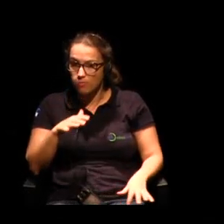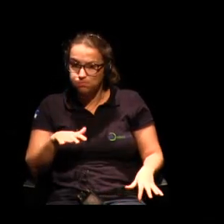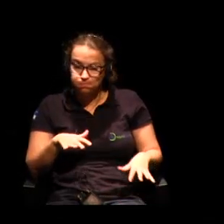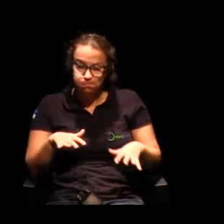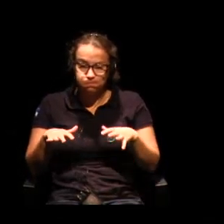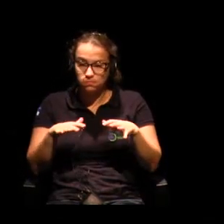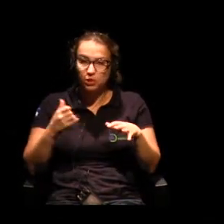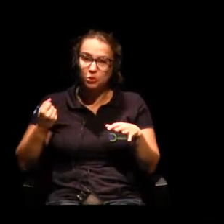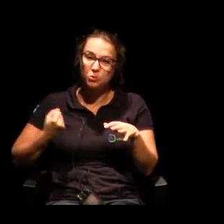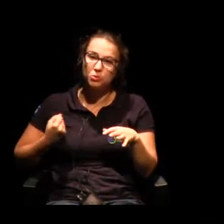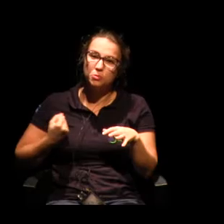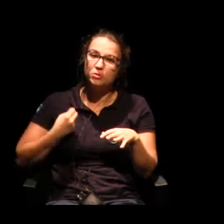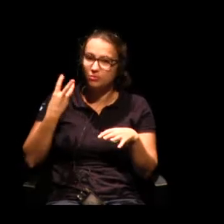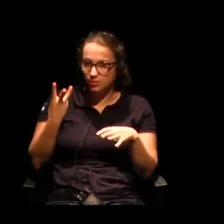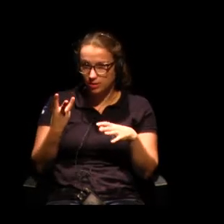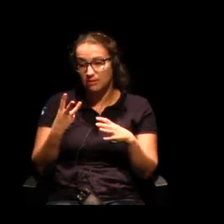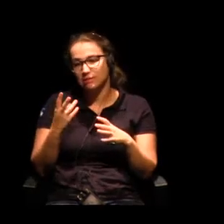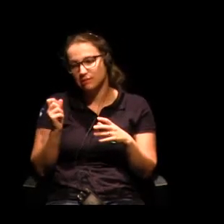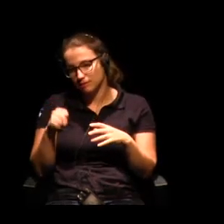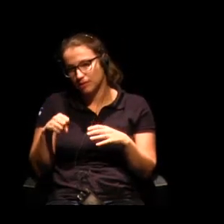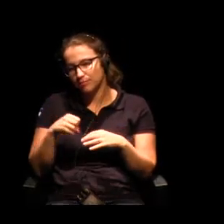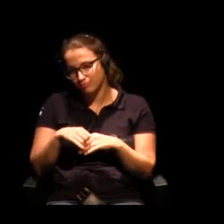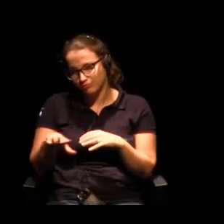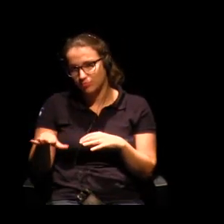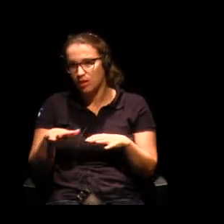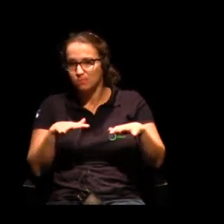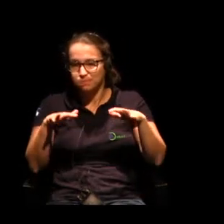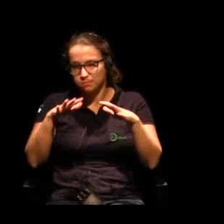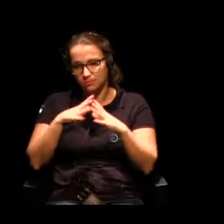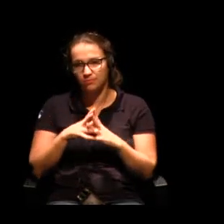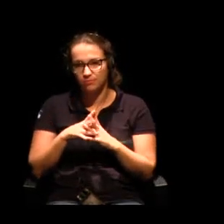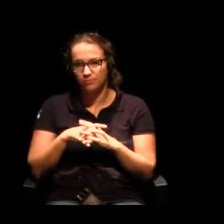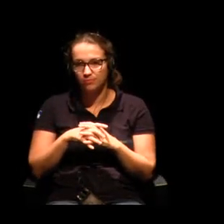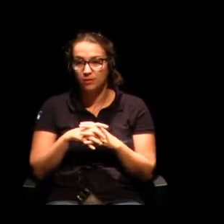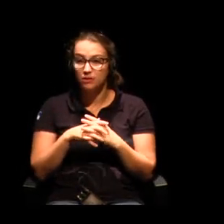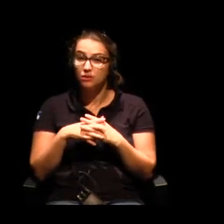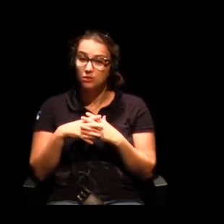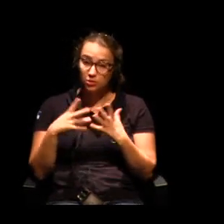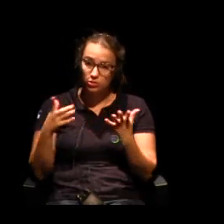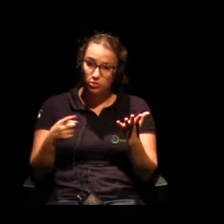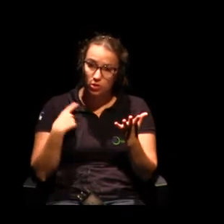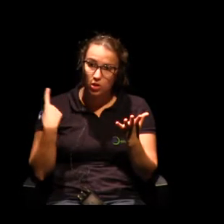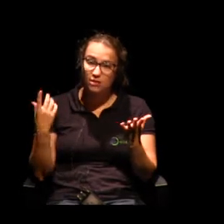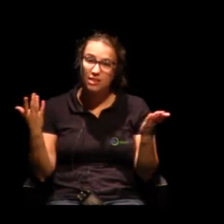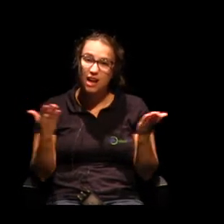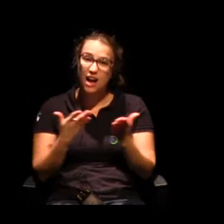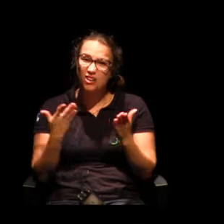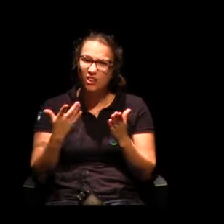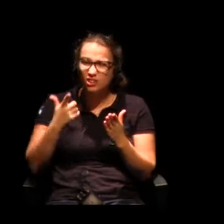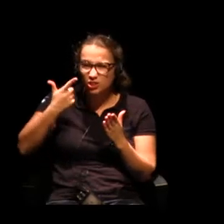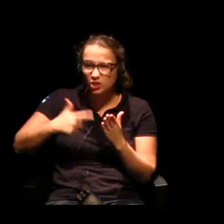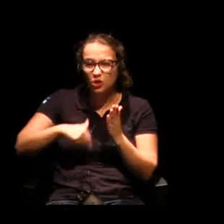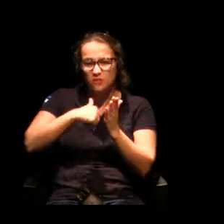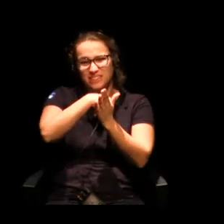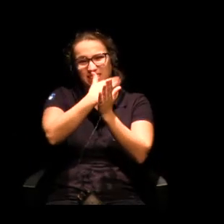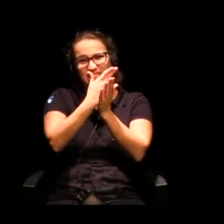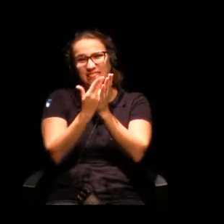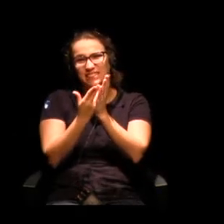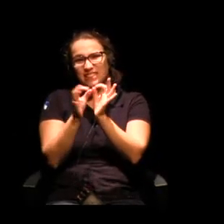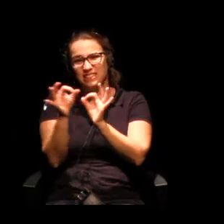tivéssemos uma grande inundação, aí é que a água iria. E isso é algo que agora estamos fazendo.